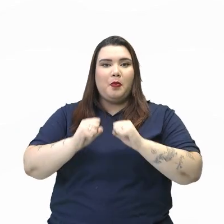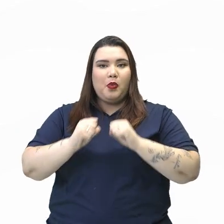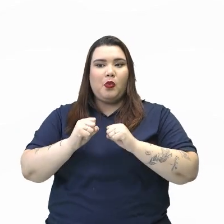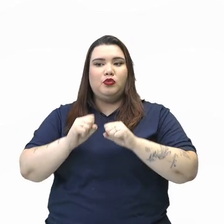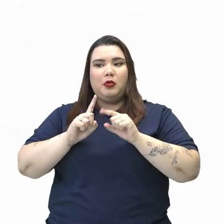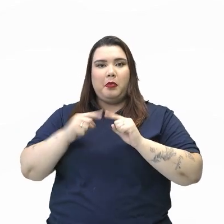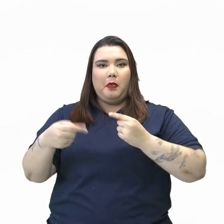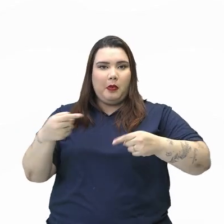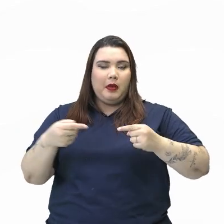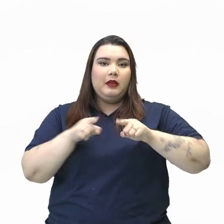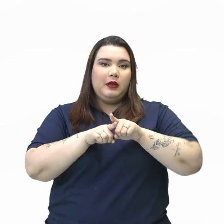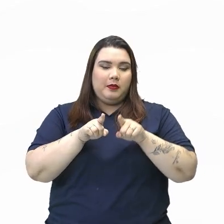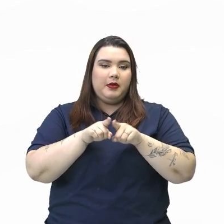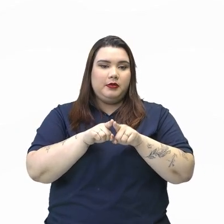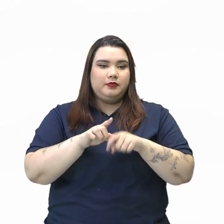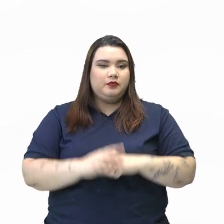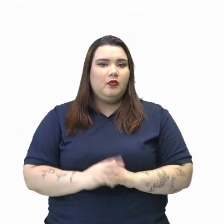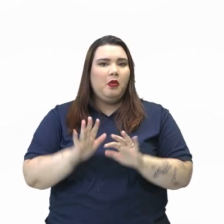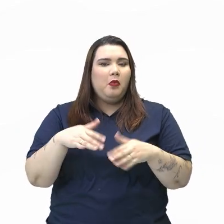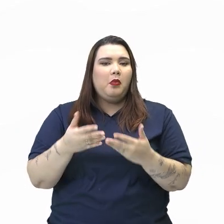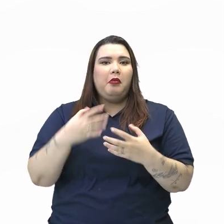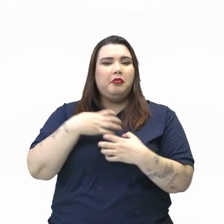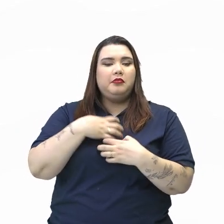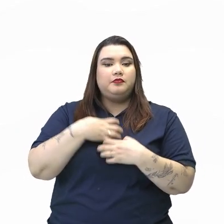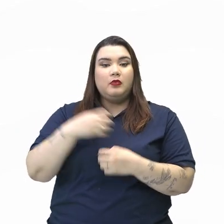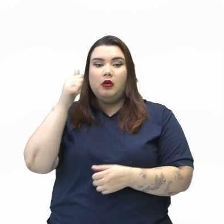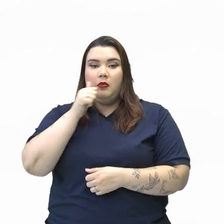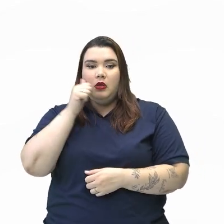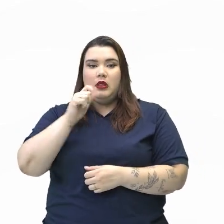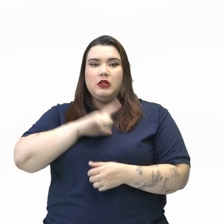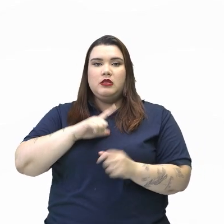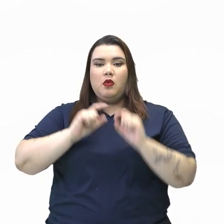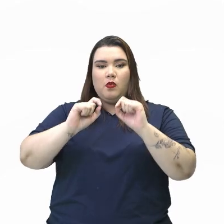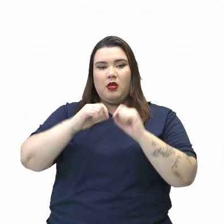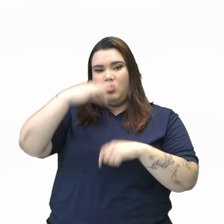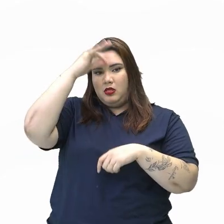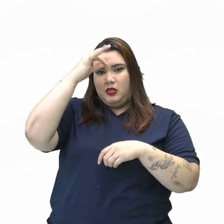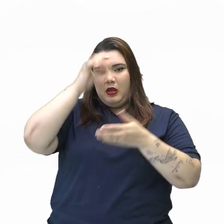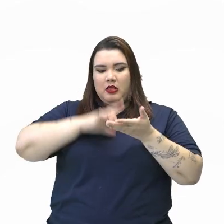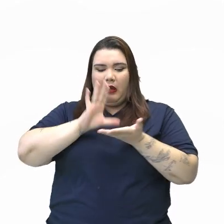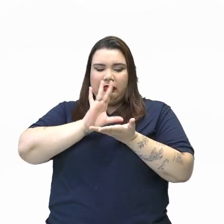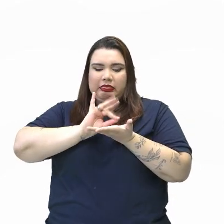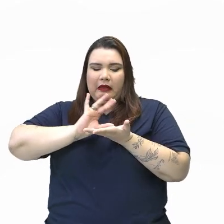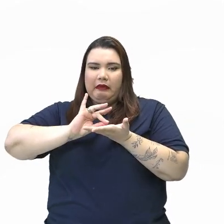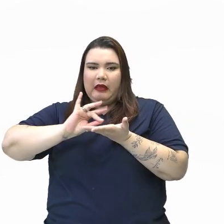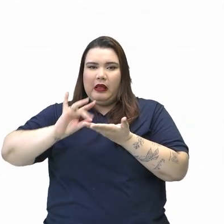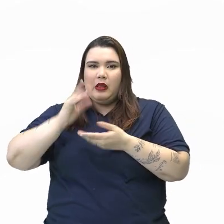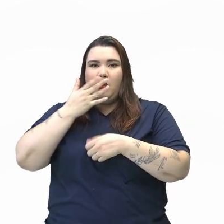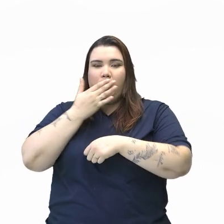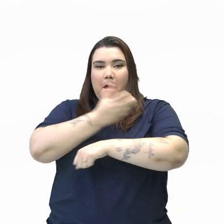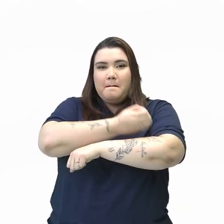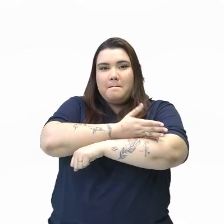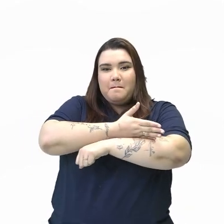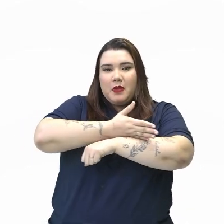como as outras. Quais são os sintomas? Nós temos aí nas mulheres o corrimento branco, grumoso, né,